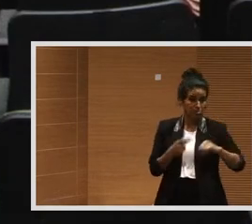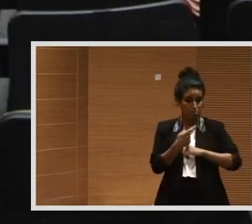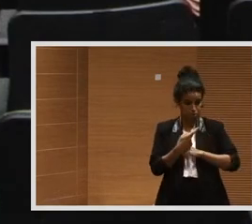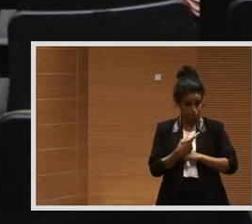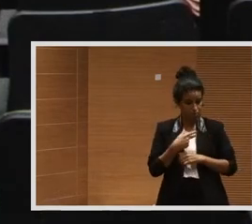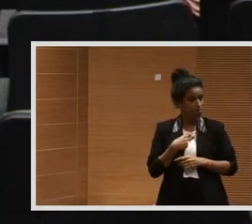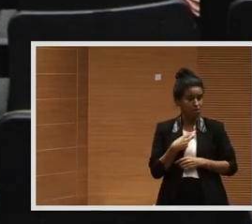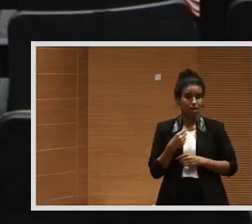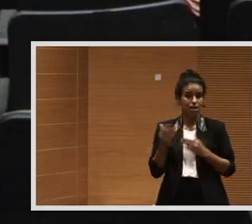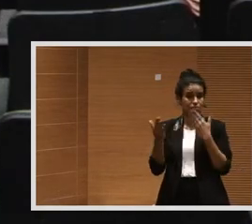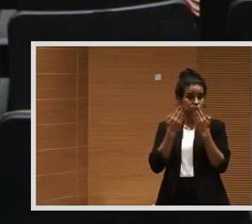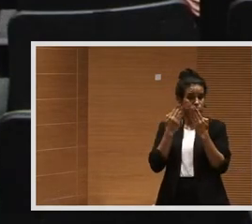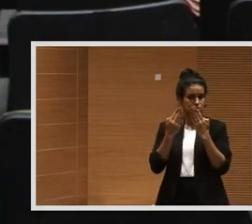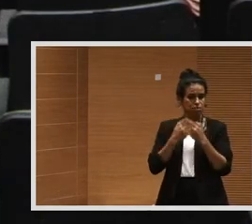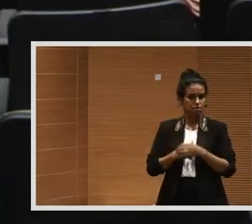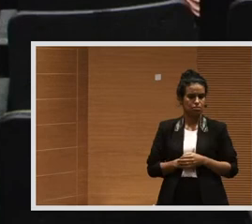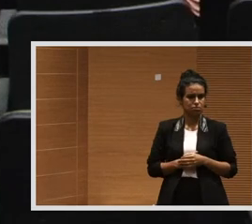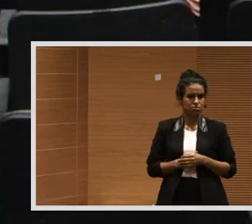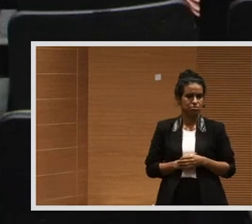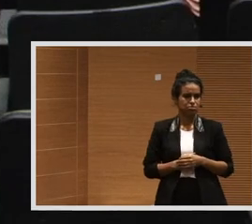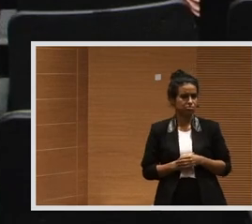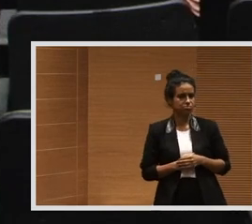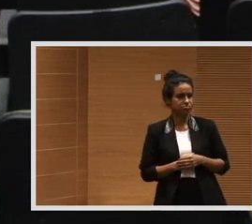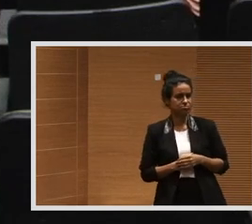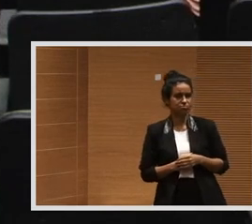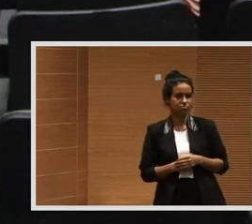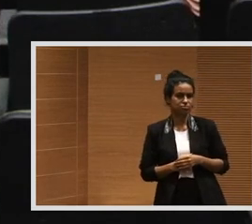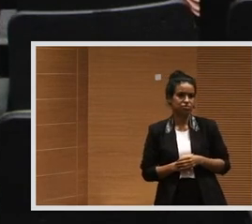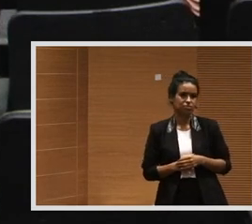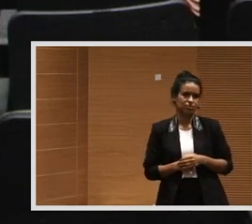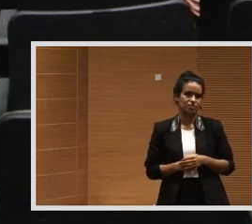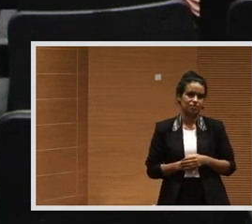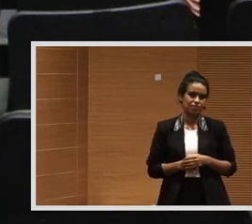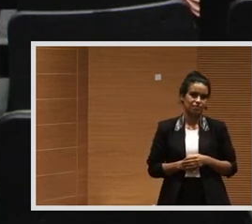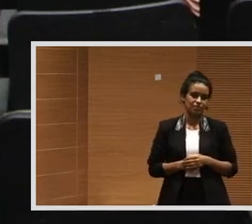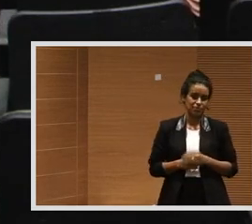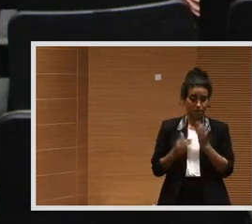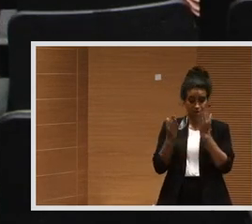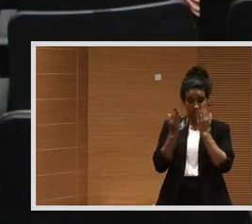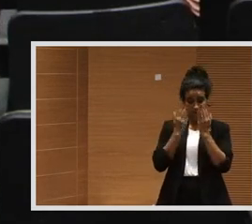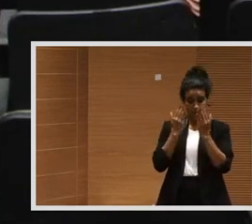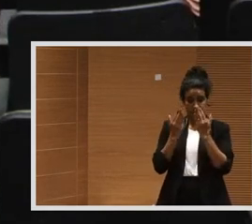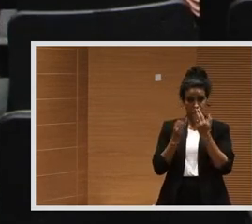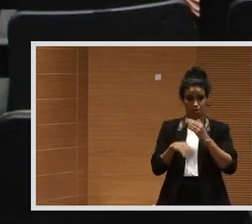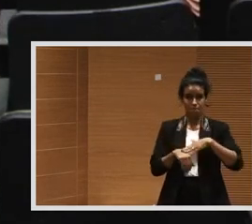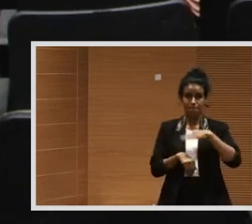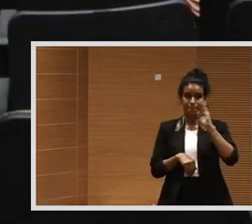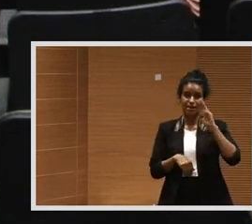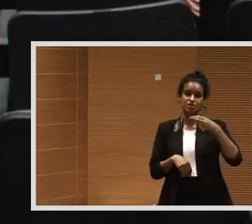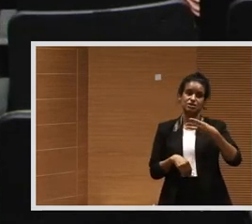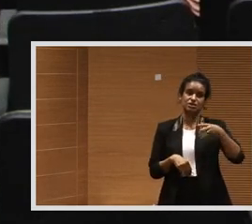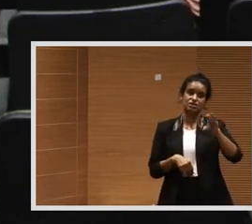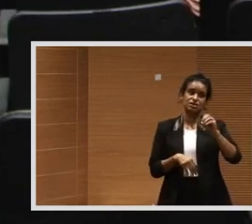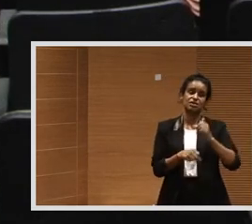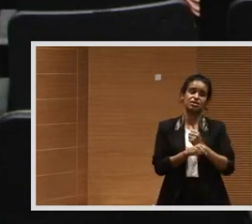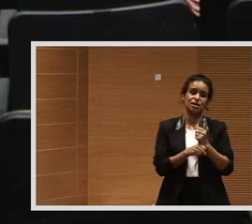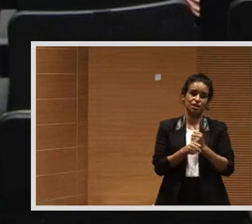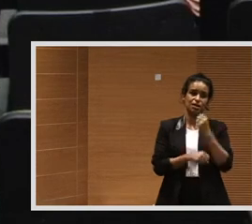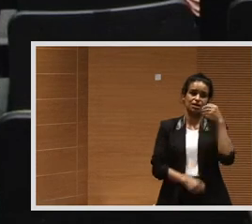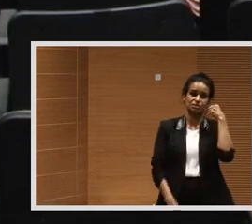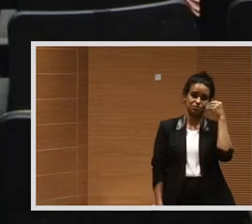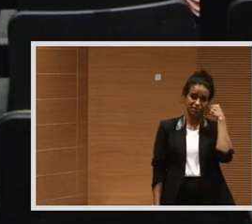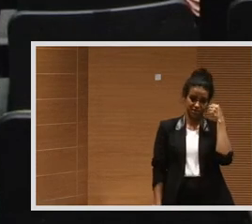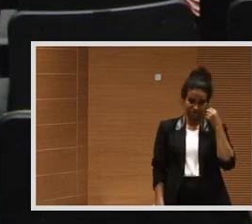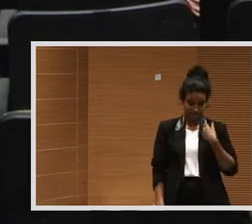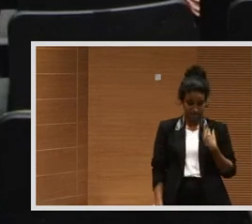falo, sou psicólogo. É, hoje eu já falo, sou psicólogo há mais de 3 décadas, então sou experiente, então já me dá um